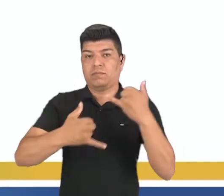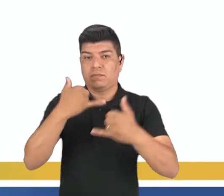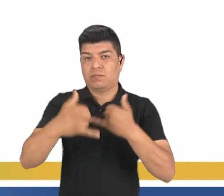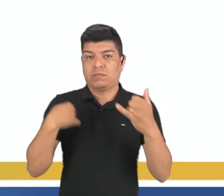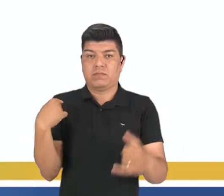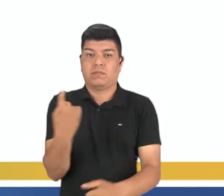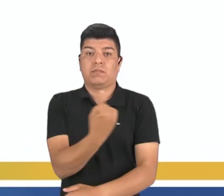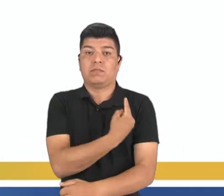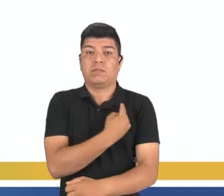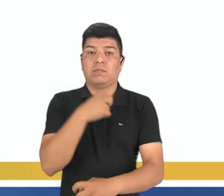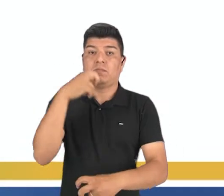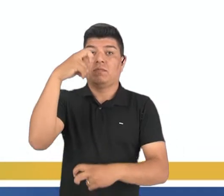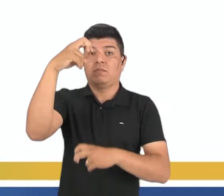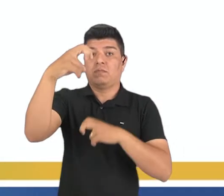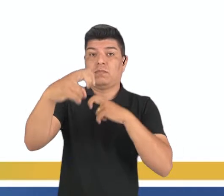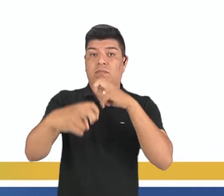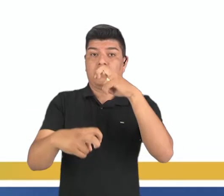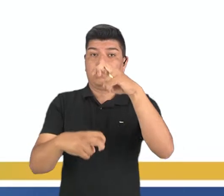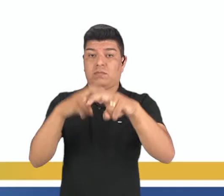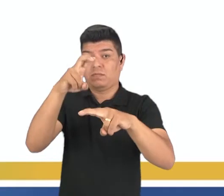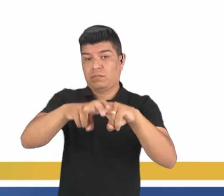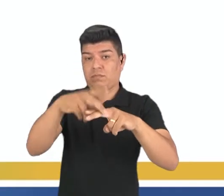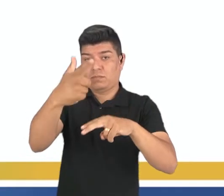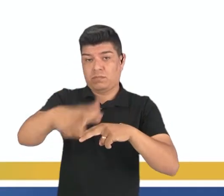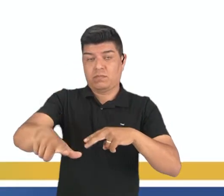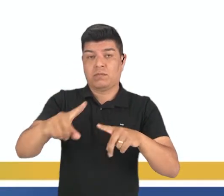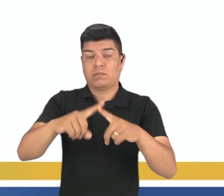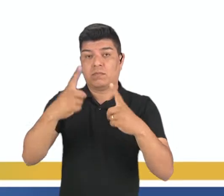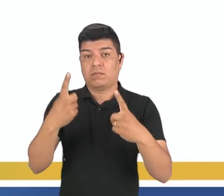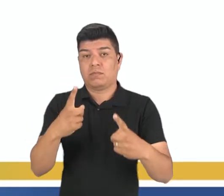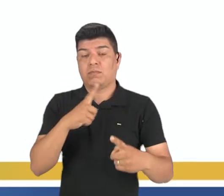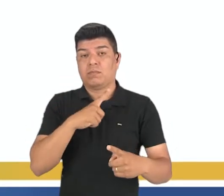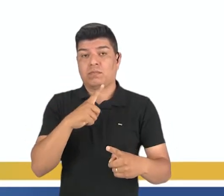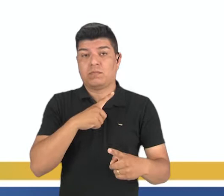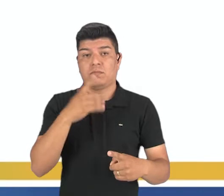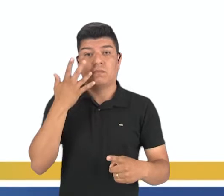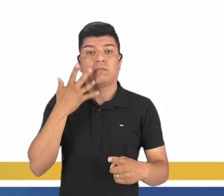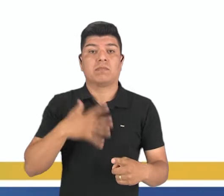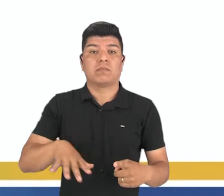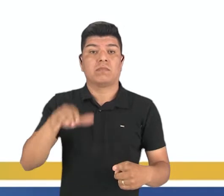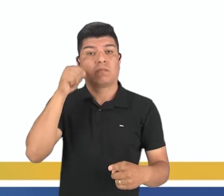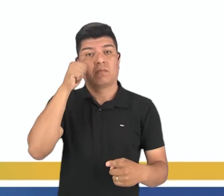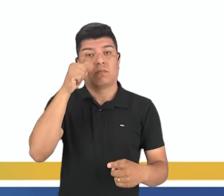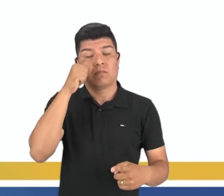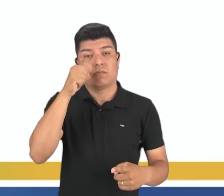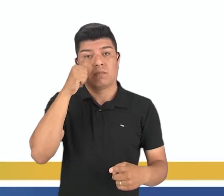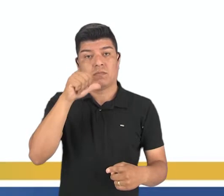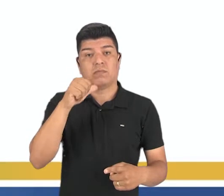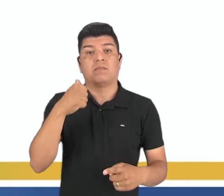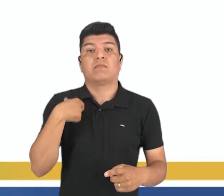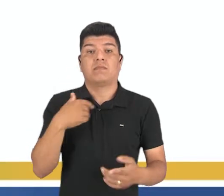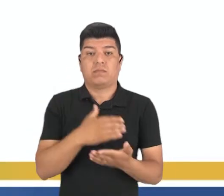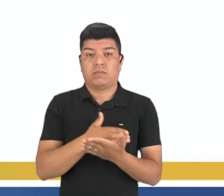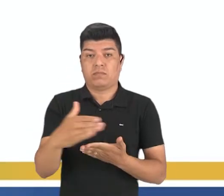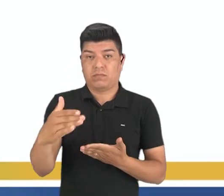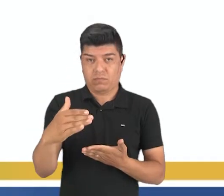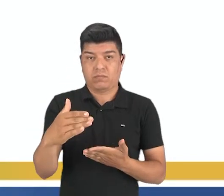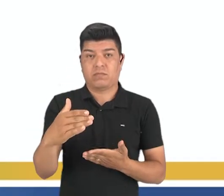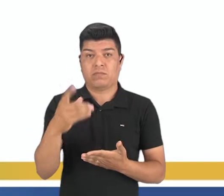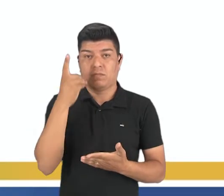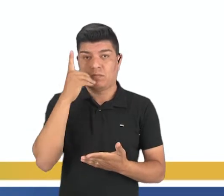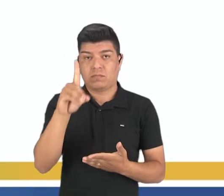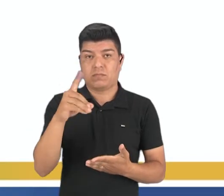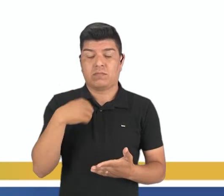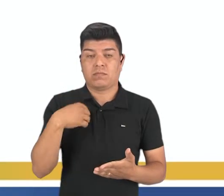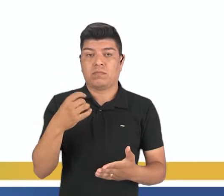brinquedo, nós subimos na cadeira novamente. Porém, havia uma menina que estrearia o evento naquele dia